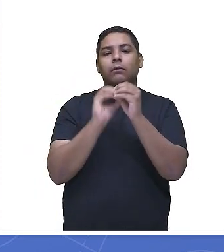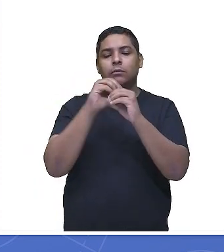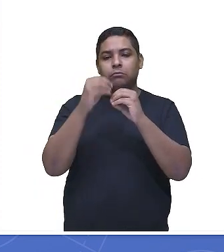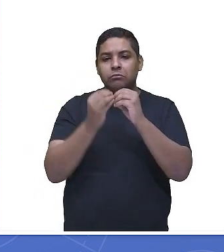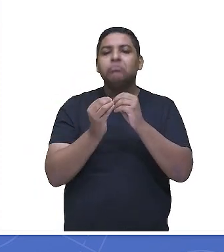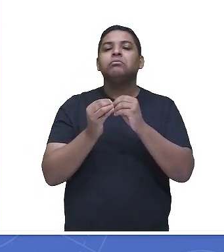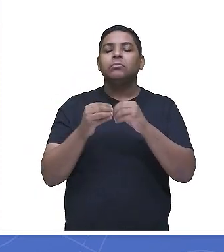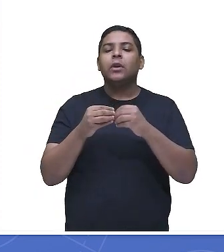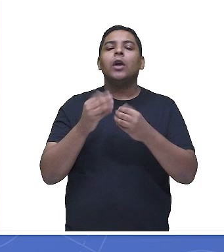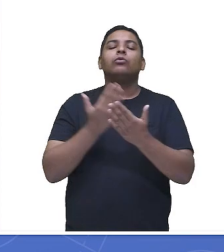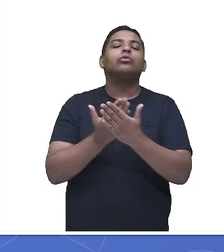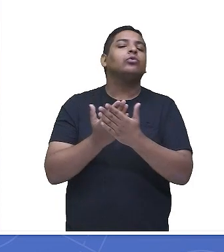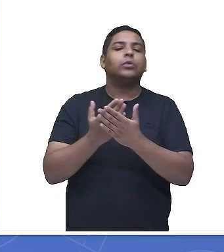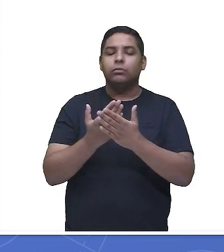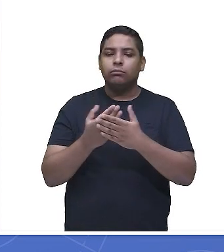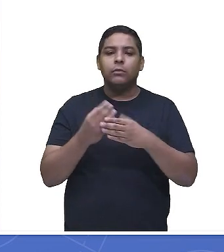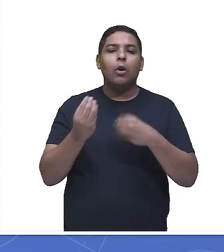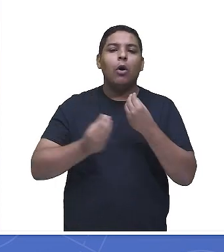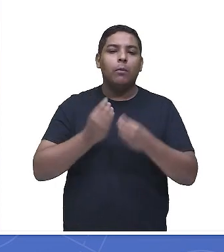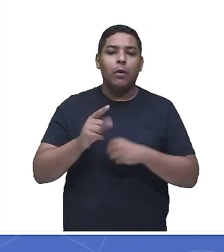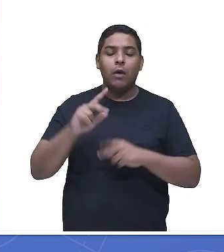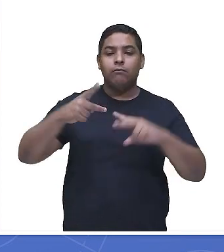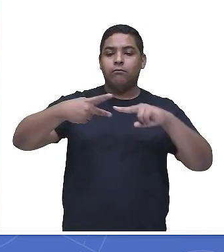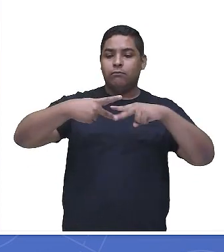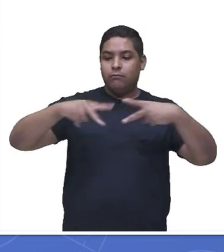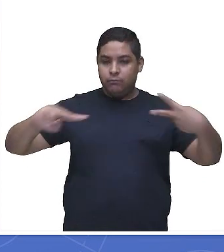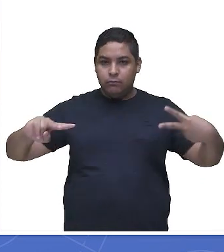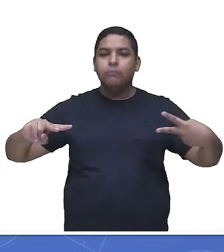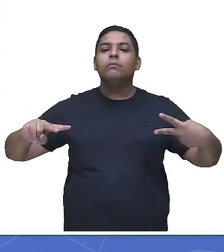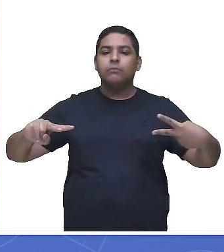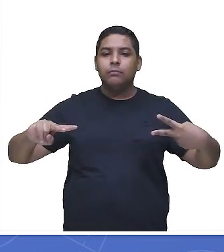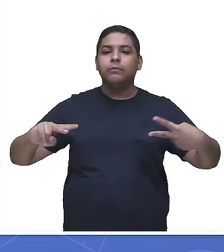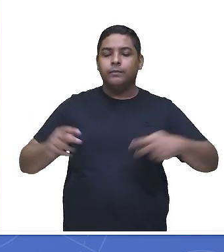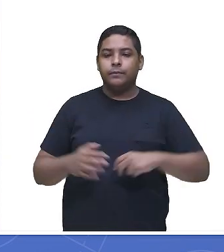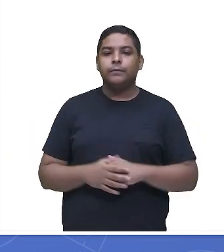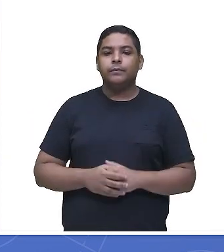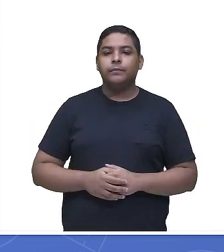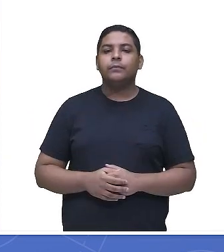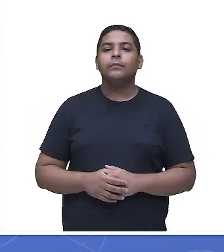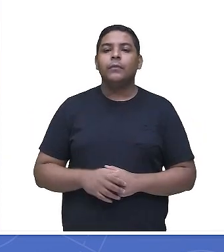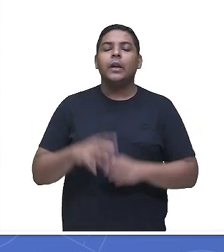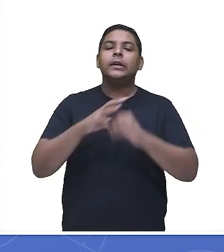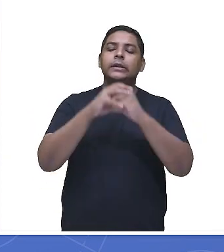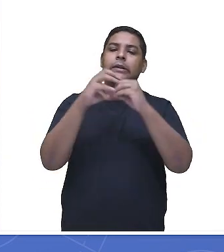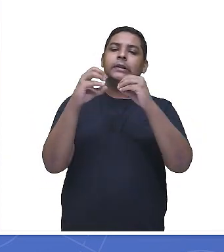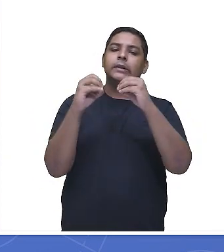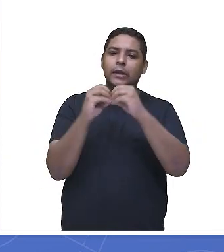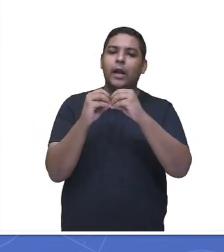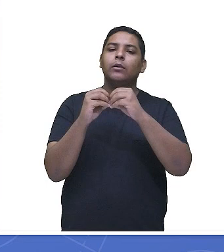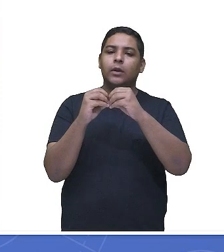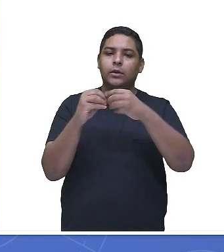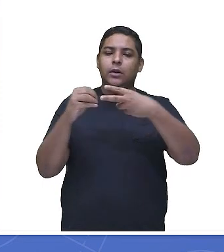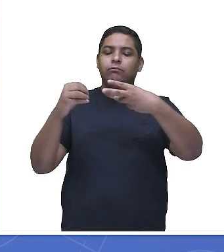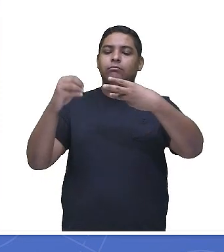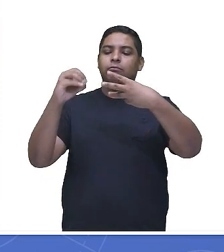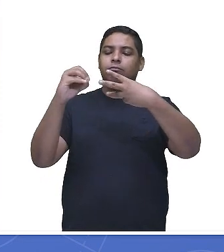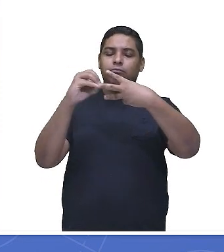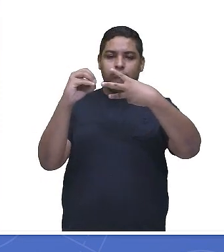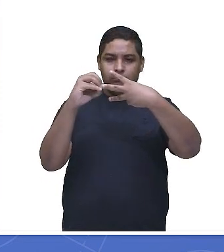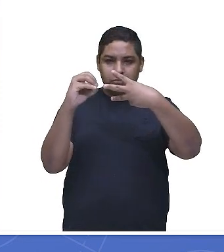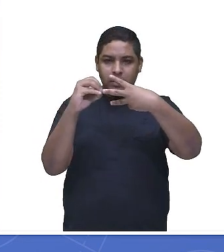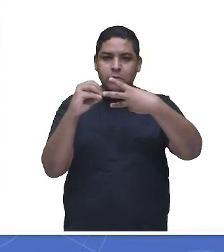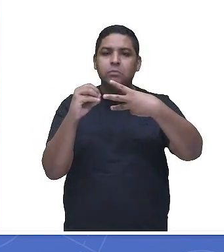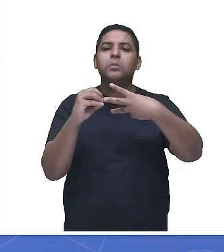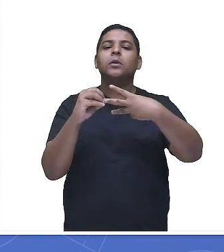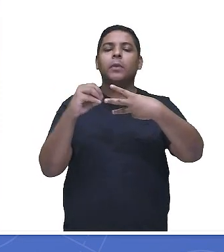não é? Estudando o DNA. Quem estuda as células e as suas organelas e a citologia, outra parte da biologia.